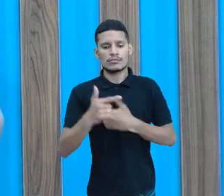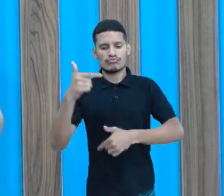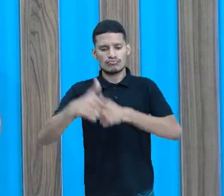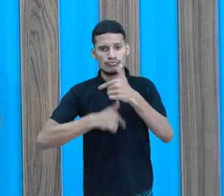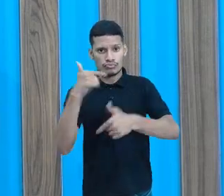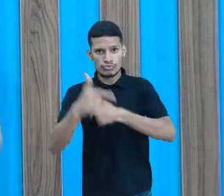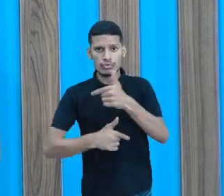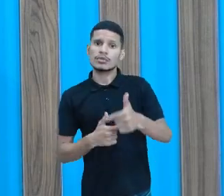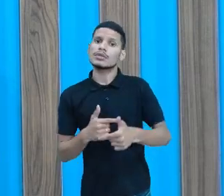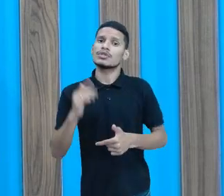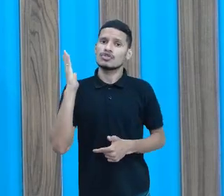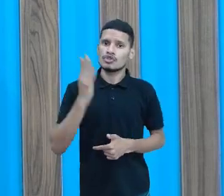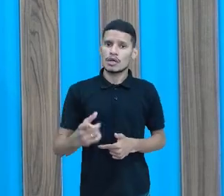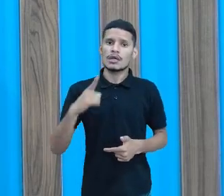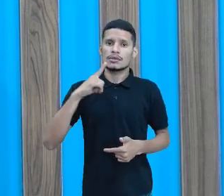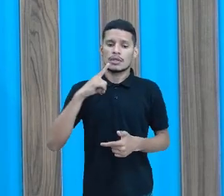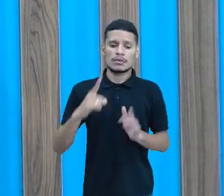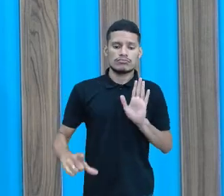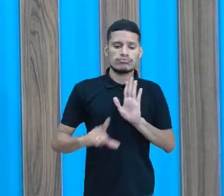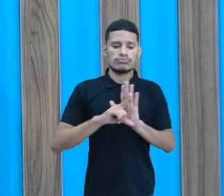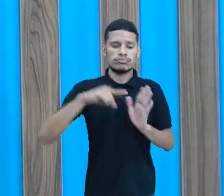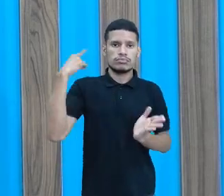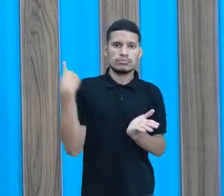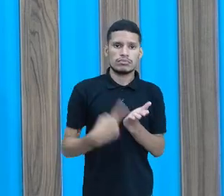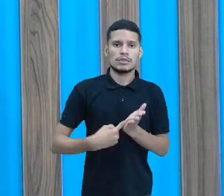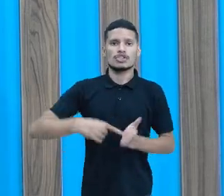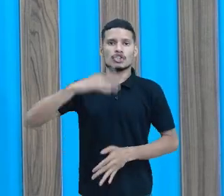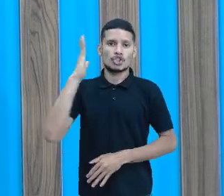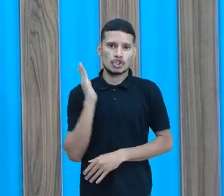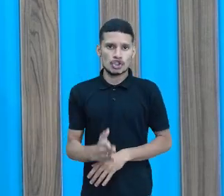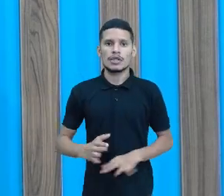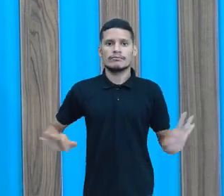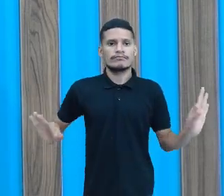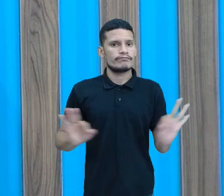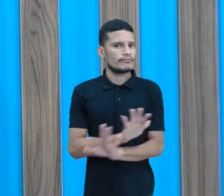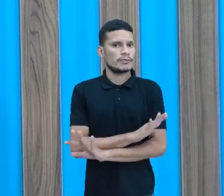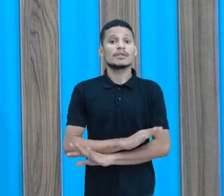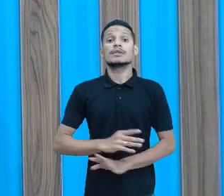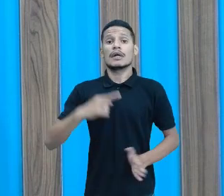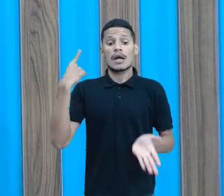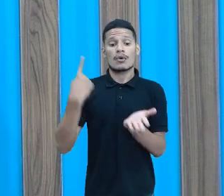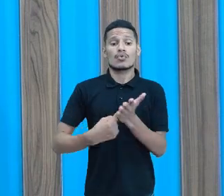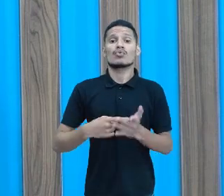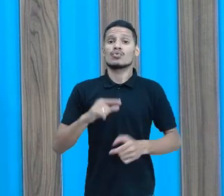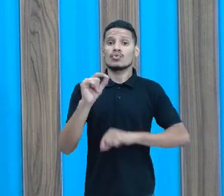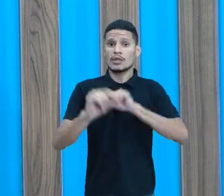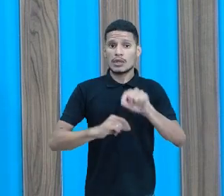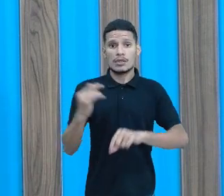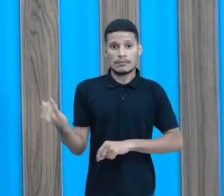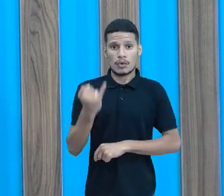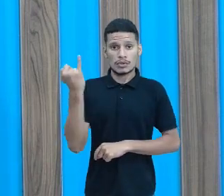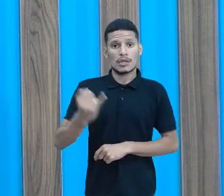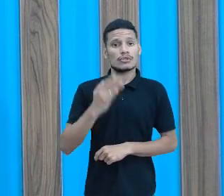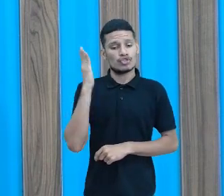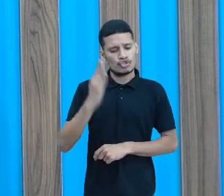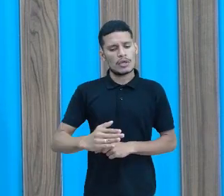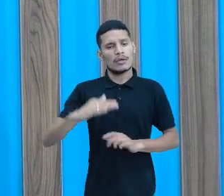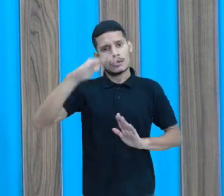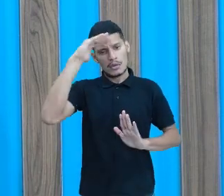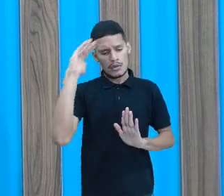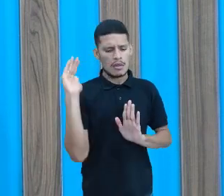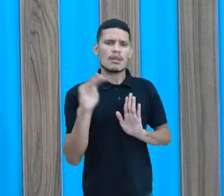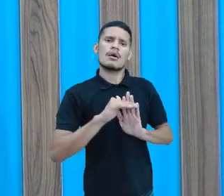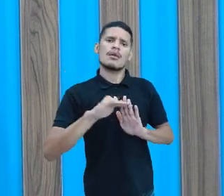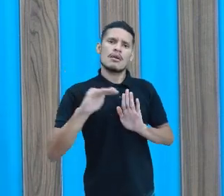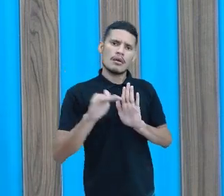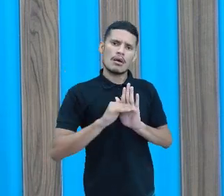empregadoras, estão estabelecidos dentro de um acordo, né? E esse acordo é importante que não seja, que seja respeitado, que seja